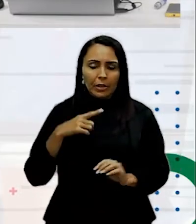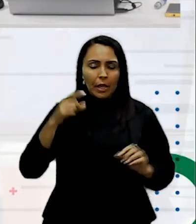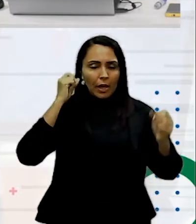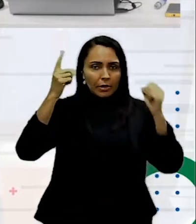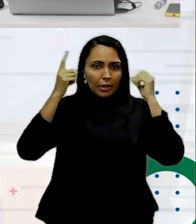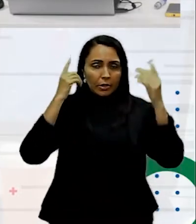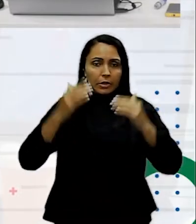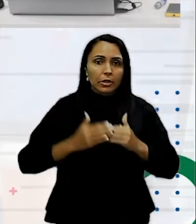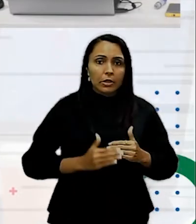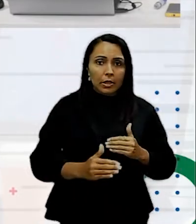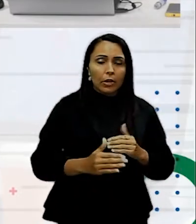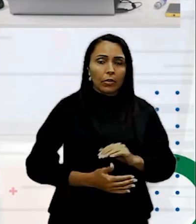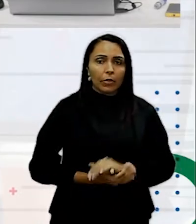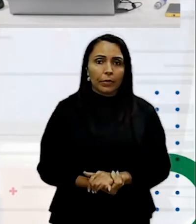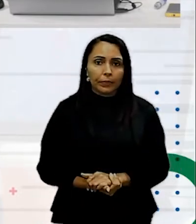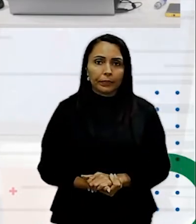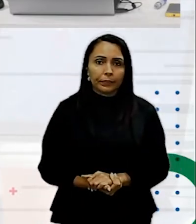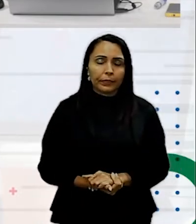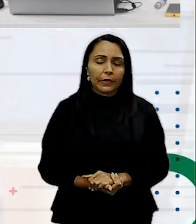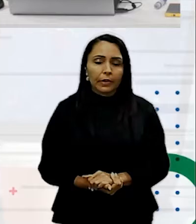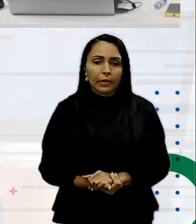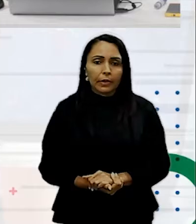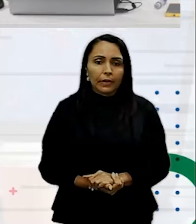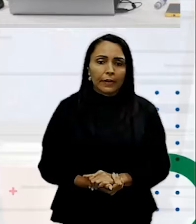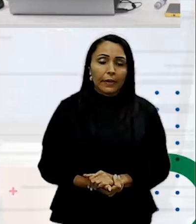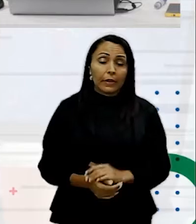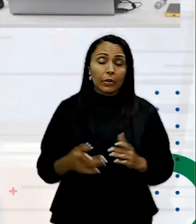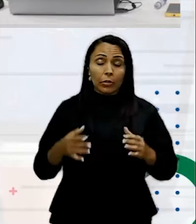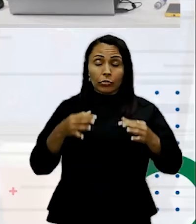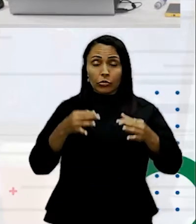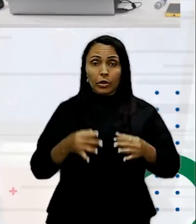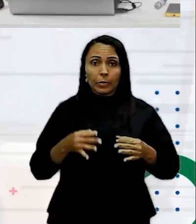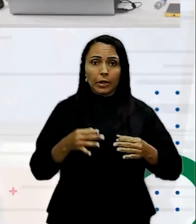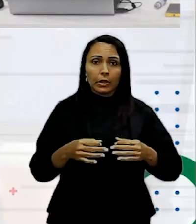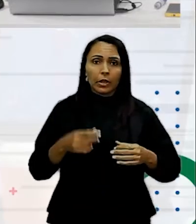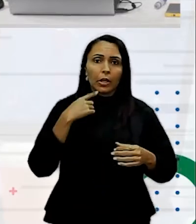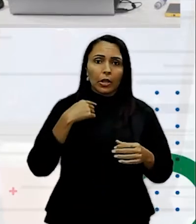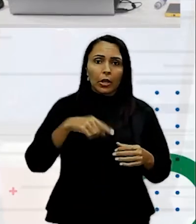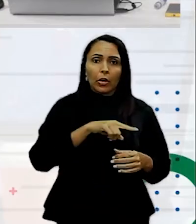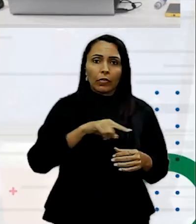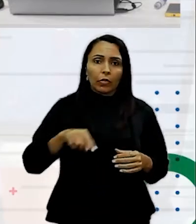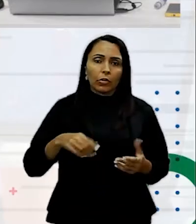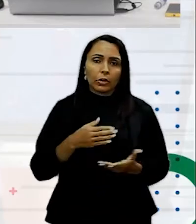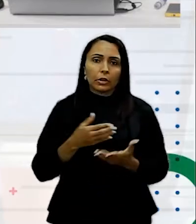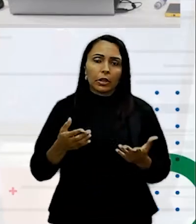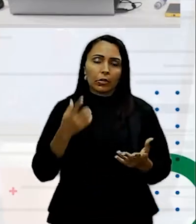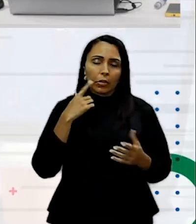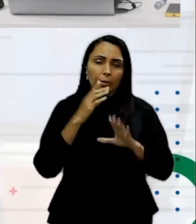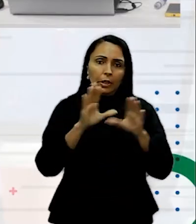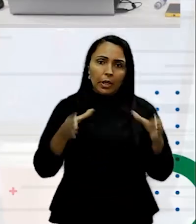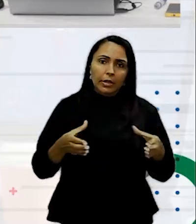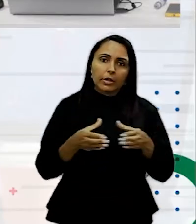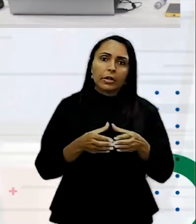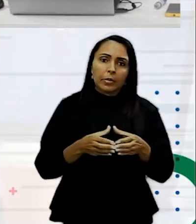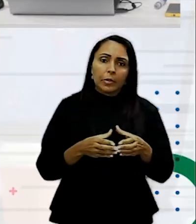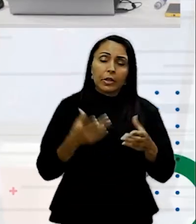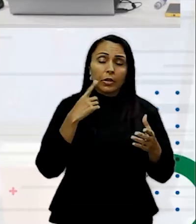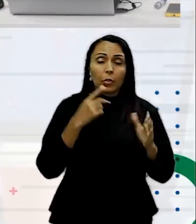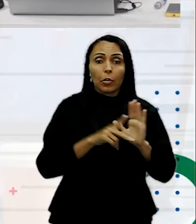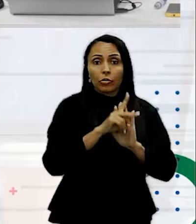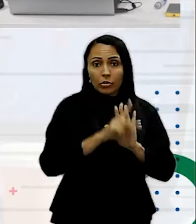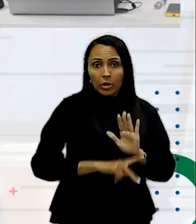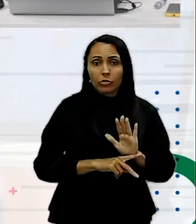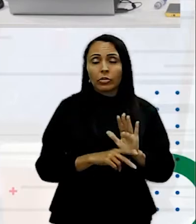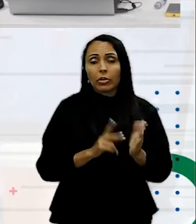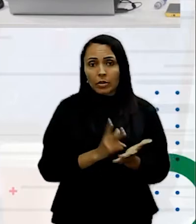inicial. A partir disso, é onde justamente eu vou entrar em consenso com a minha equipe. Esses projetos são feitos